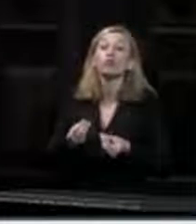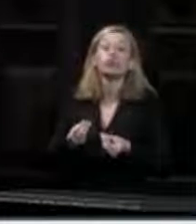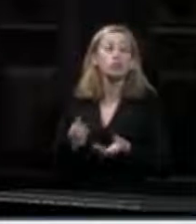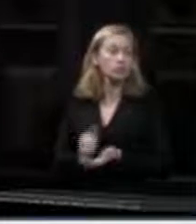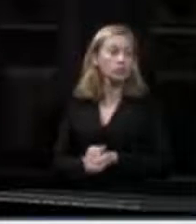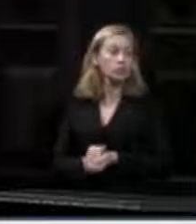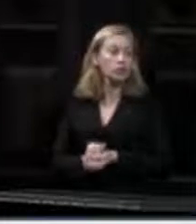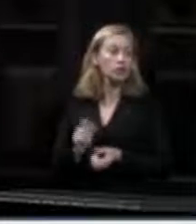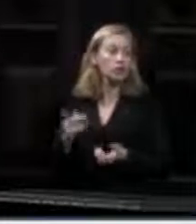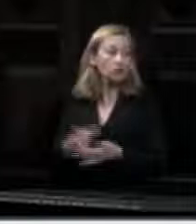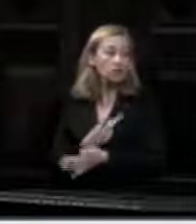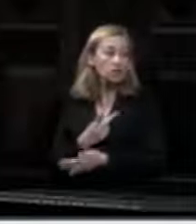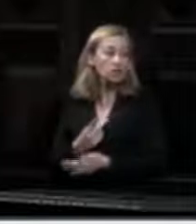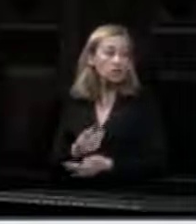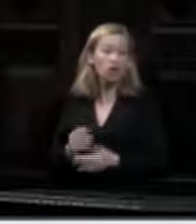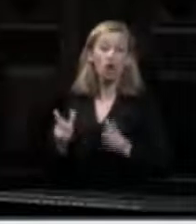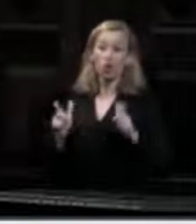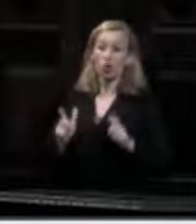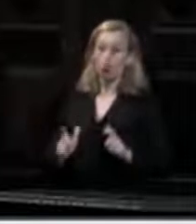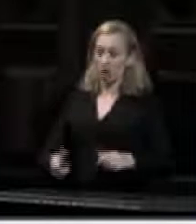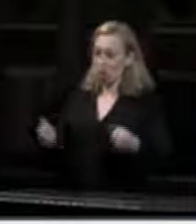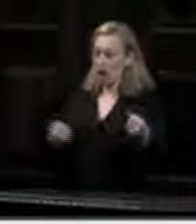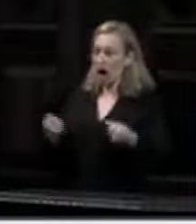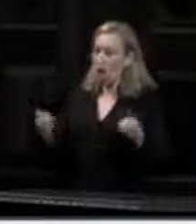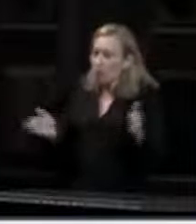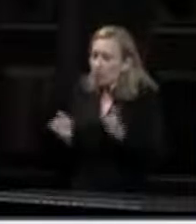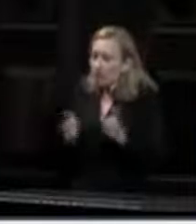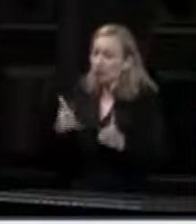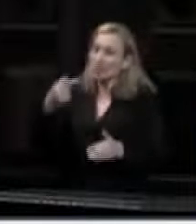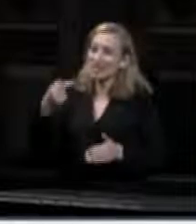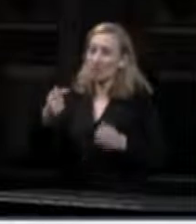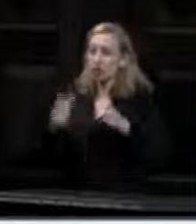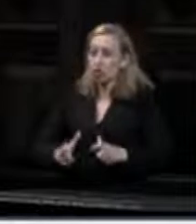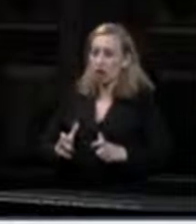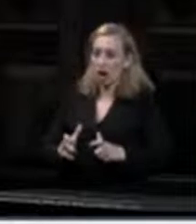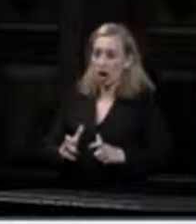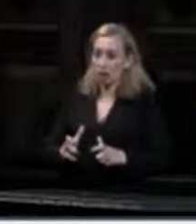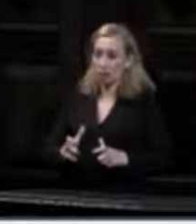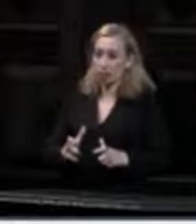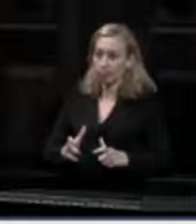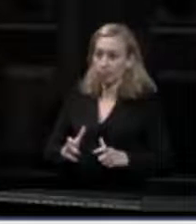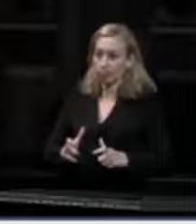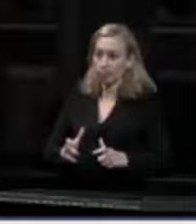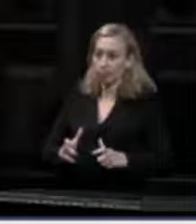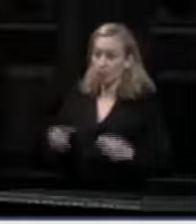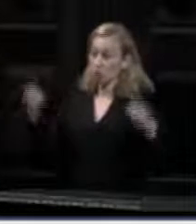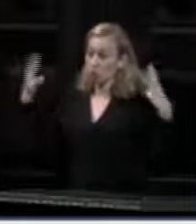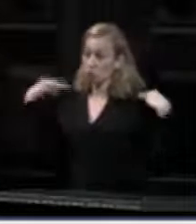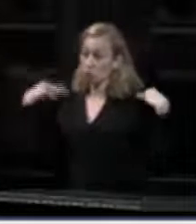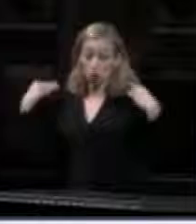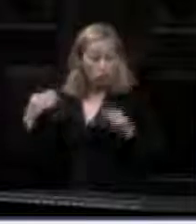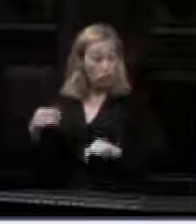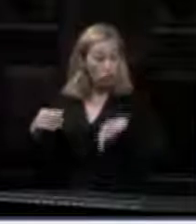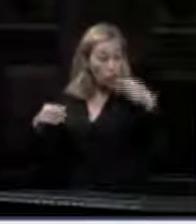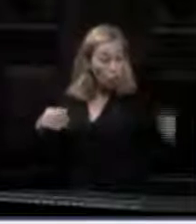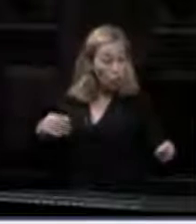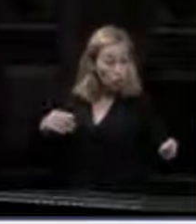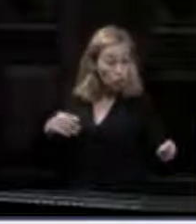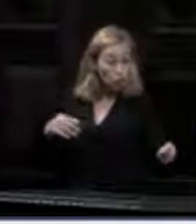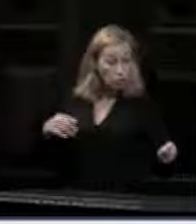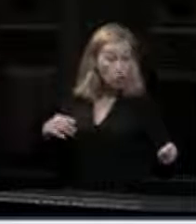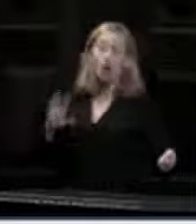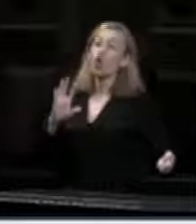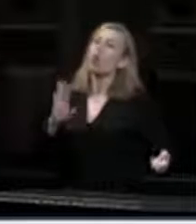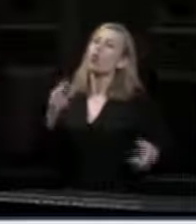veículo é de 7 lugares. Um é do motorista, outro é da auxiliar. A Doblô, que é um veículo que